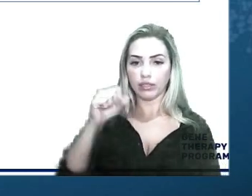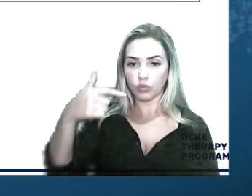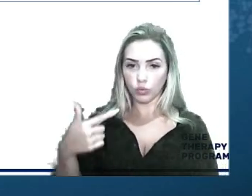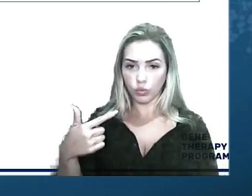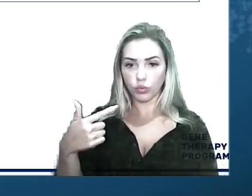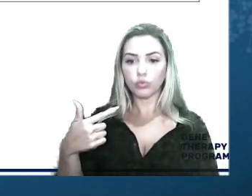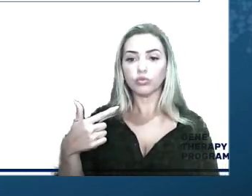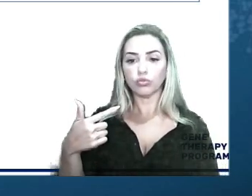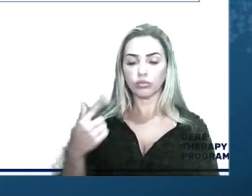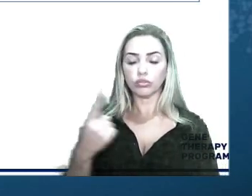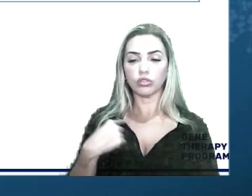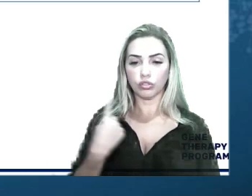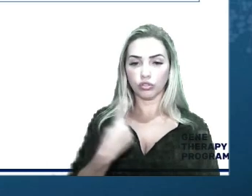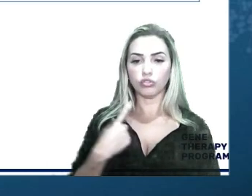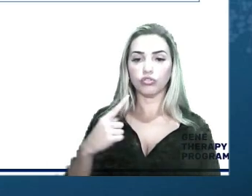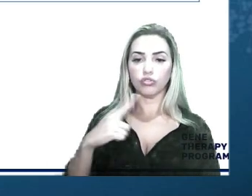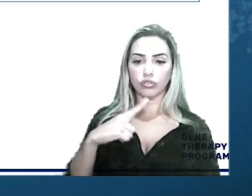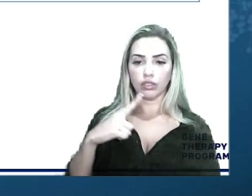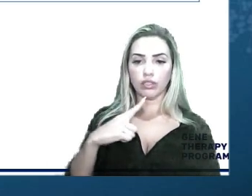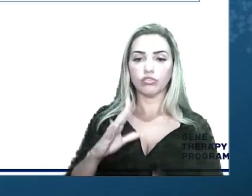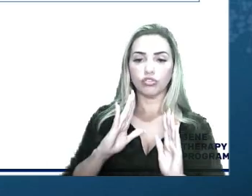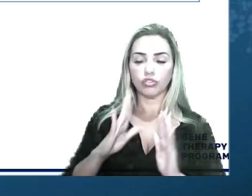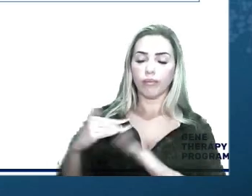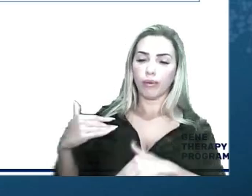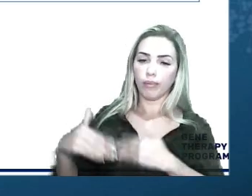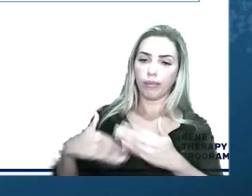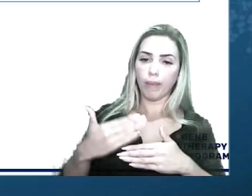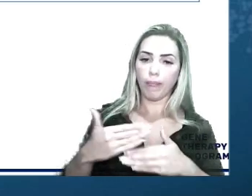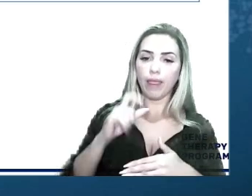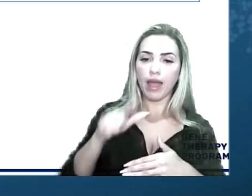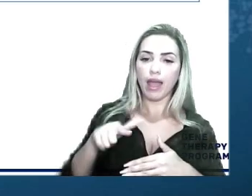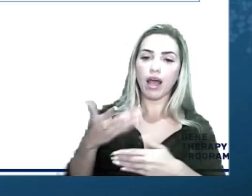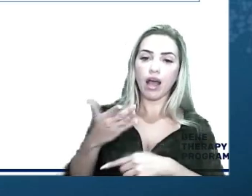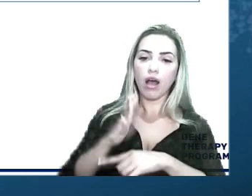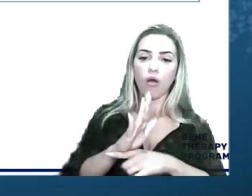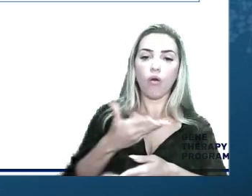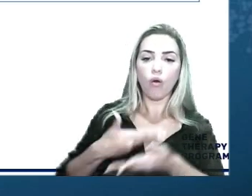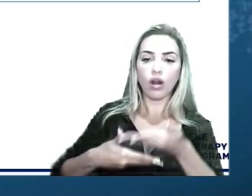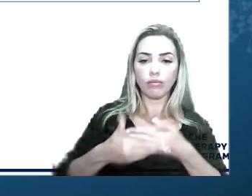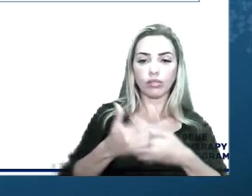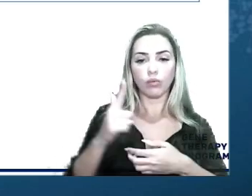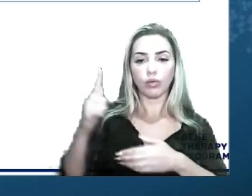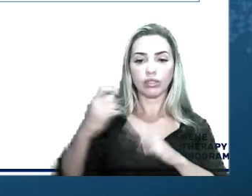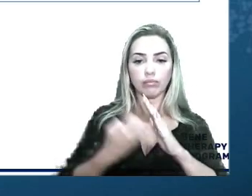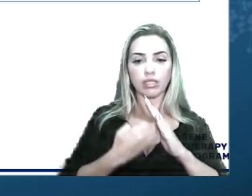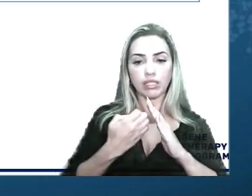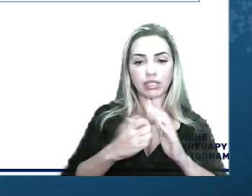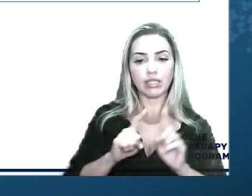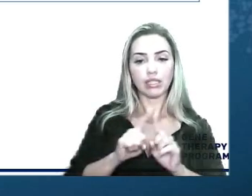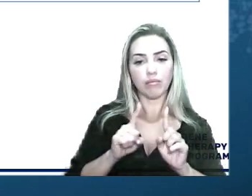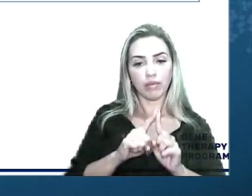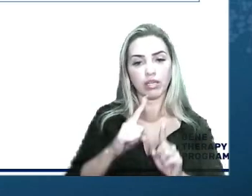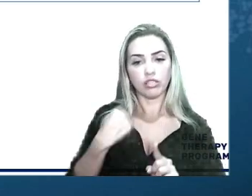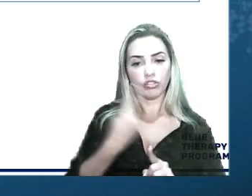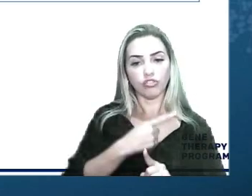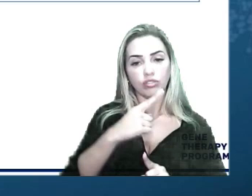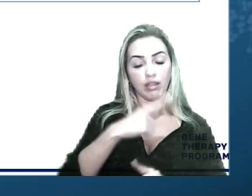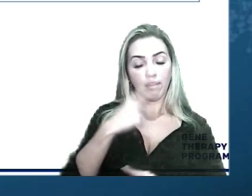a gente tem avançado, e é uma colaboração com outra empresa. A gente também tem essa que